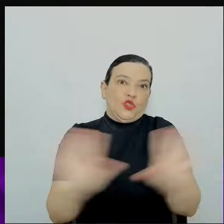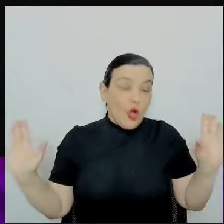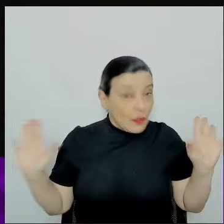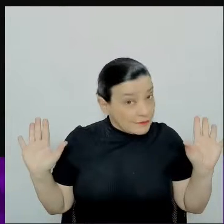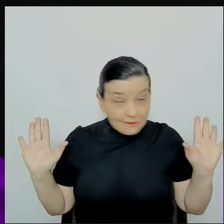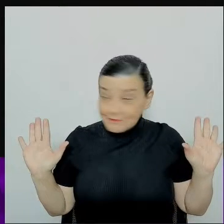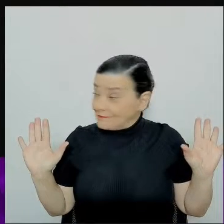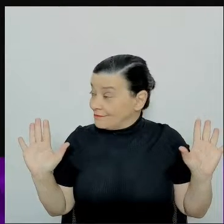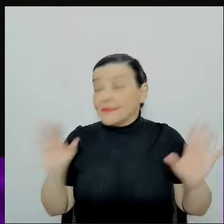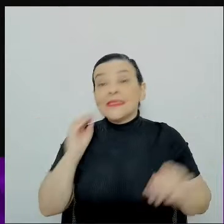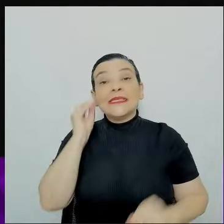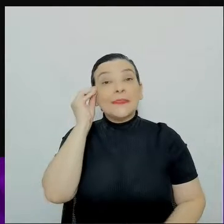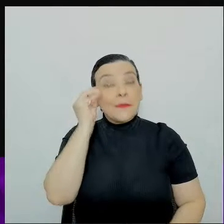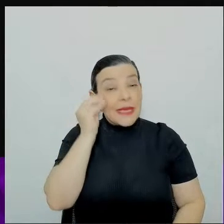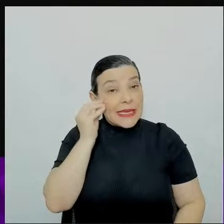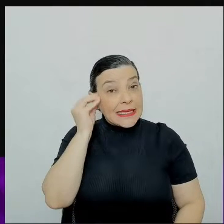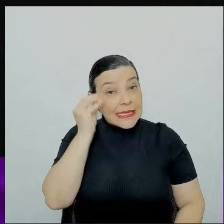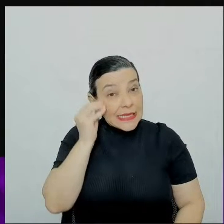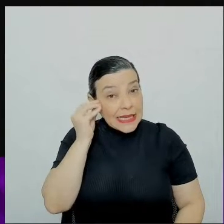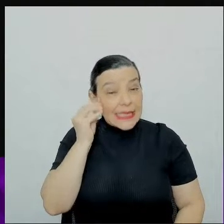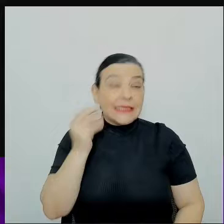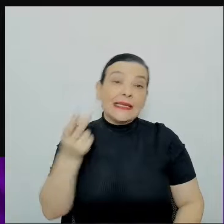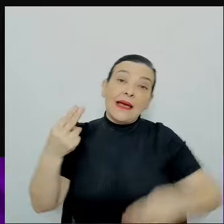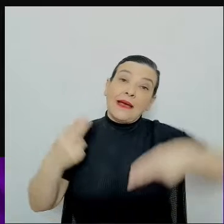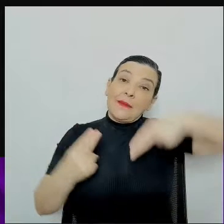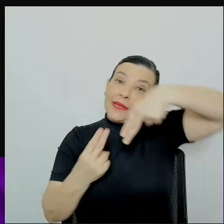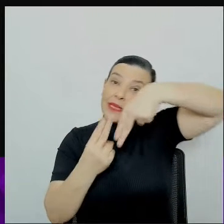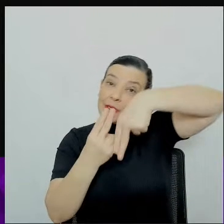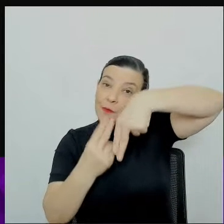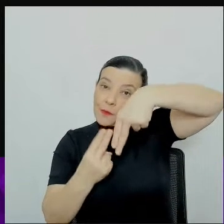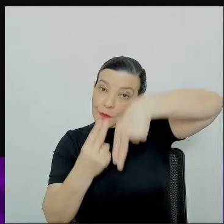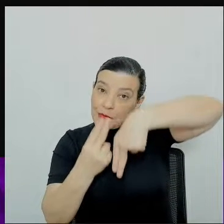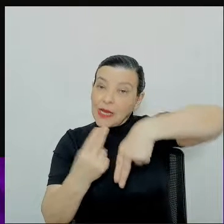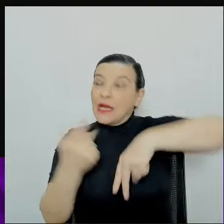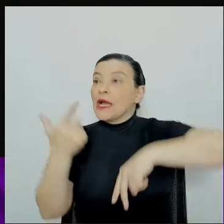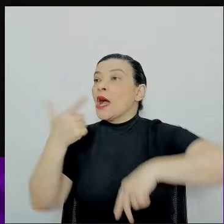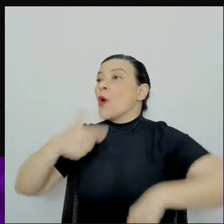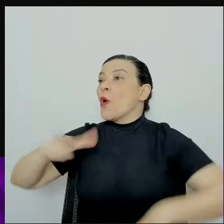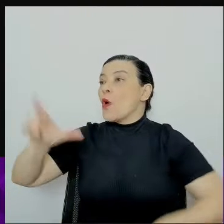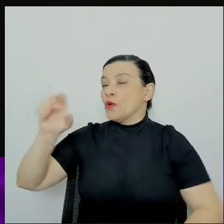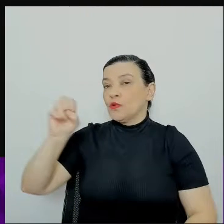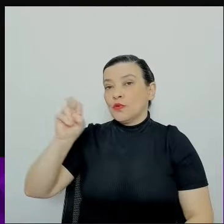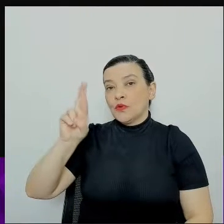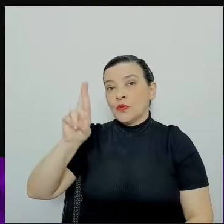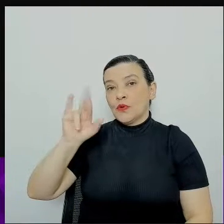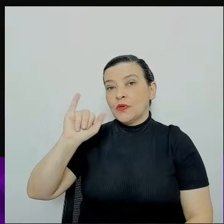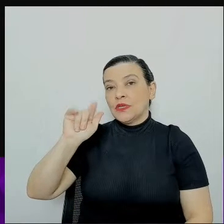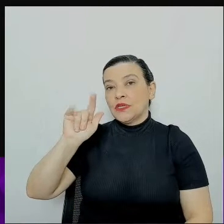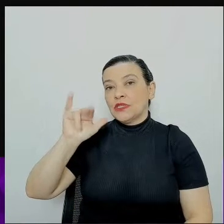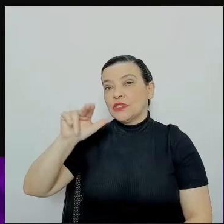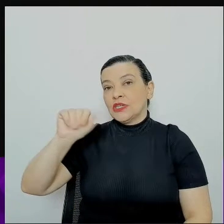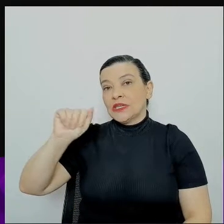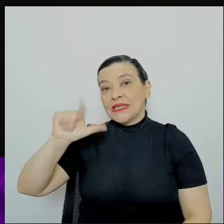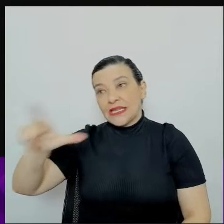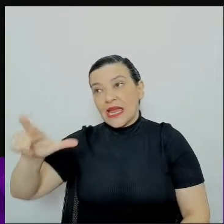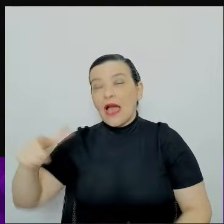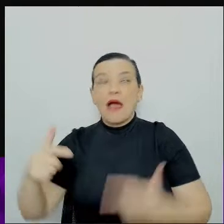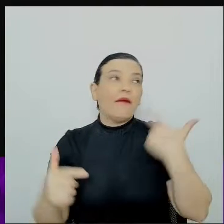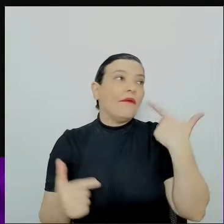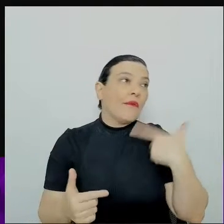Tem uma experiência que é oferecida pelo Nubank, que é oferecida pela Original, que é oferecida é,